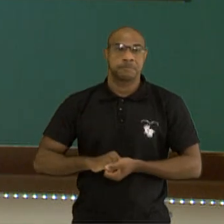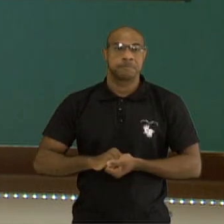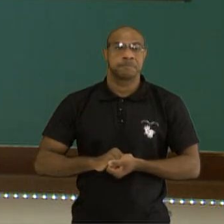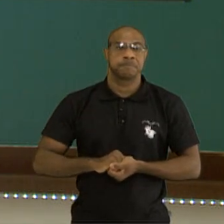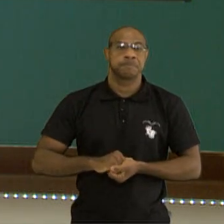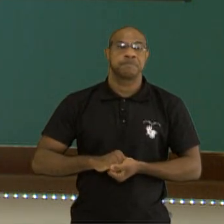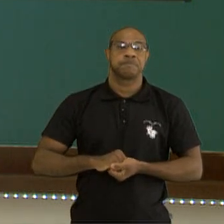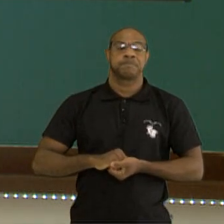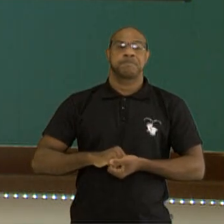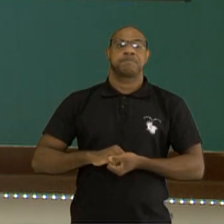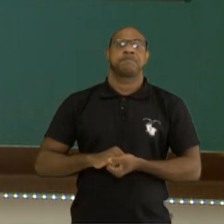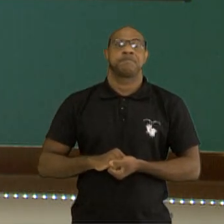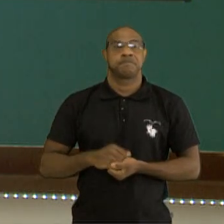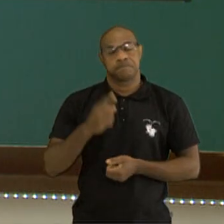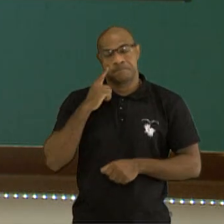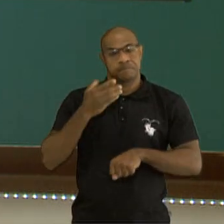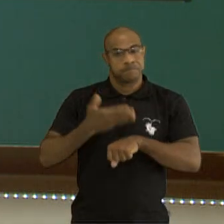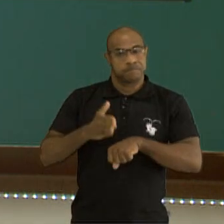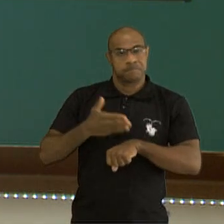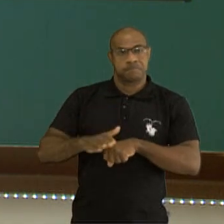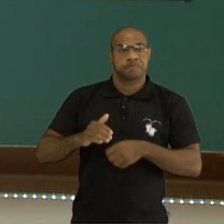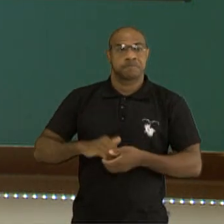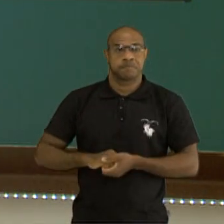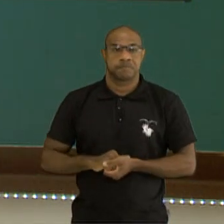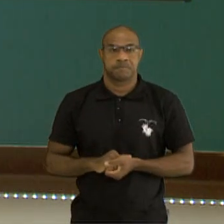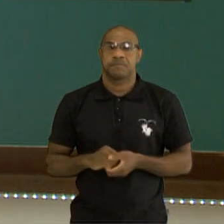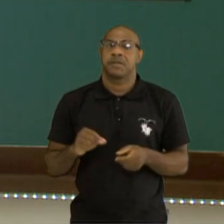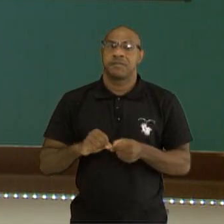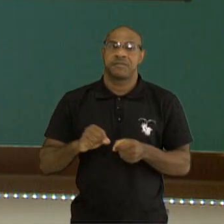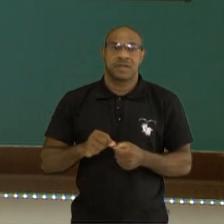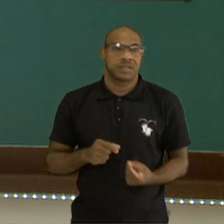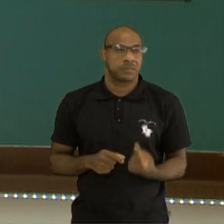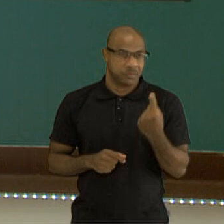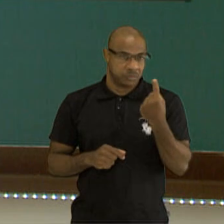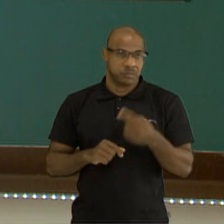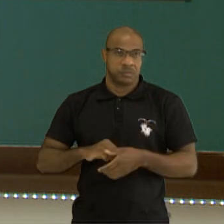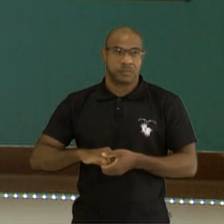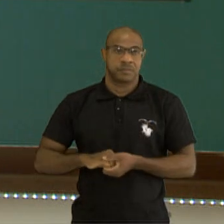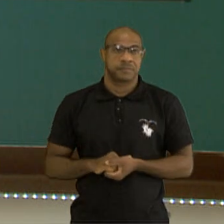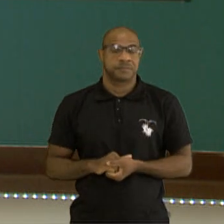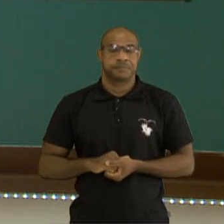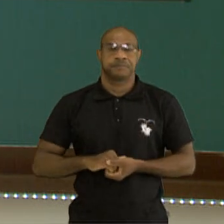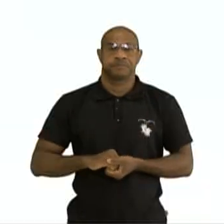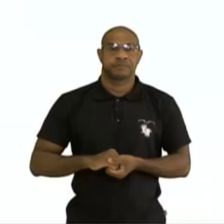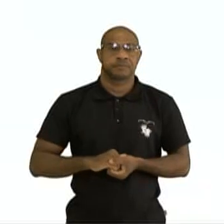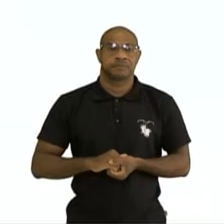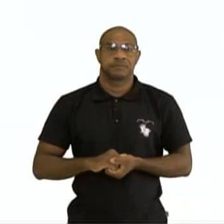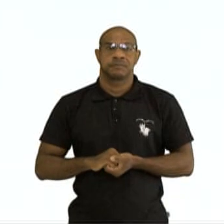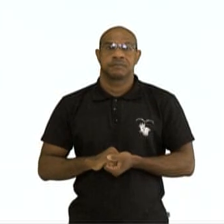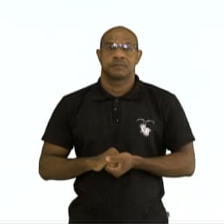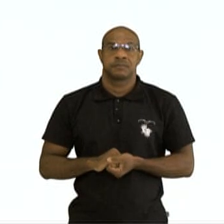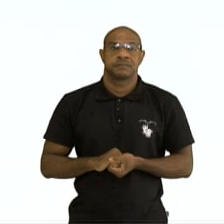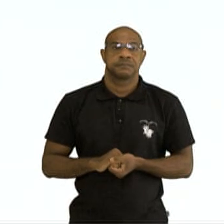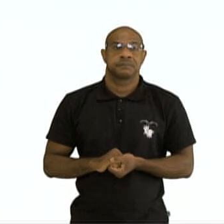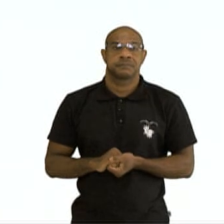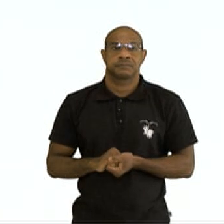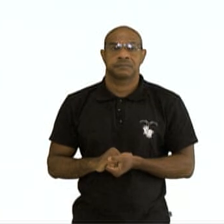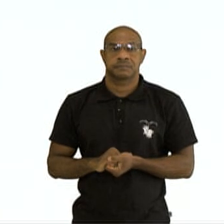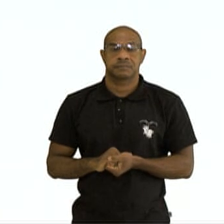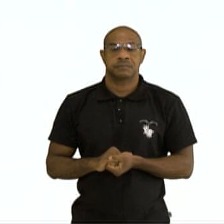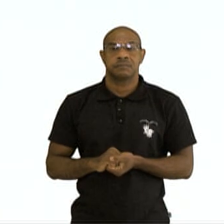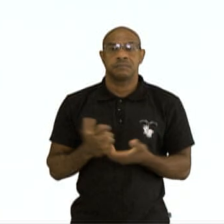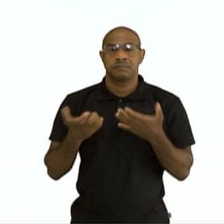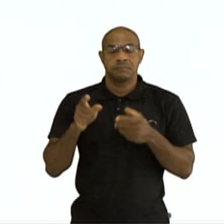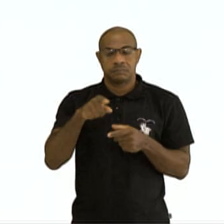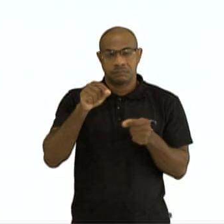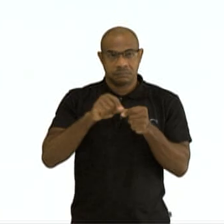Ok? Vamos praticar? Façam essa número 1 aí, olha só. Put the verbs in the correct form. Eu quero que